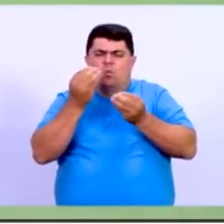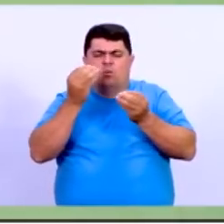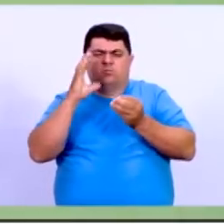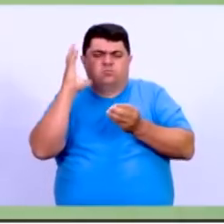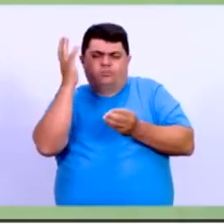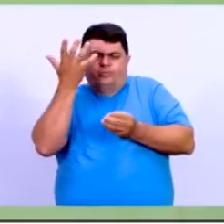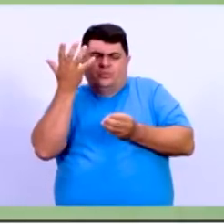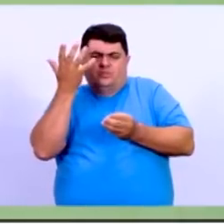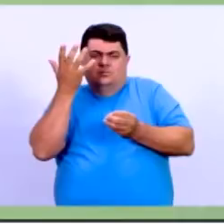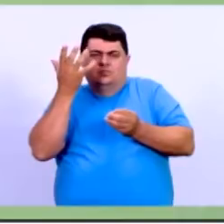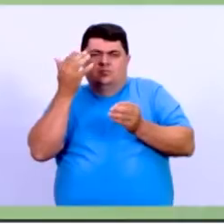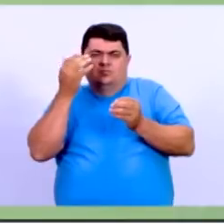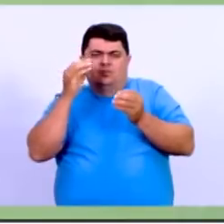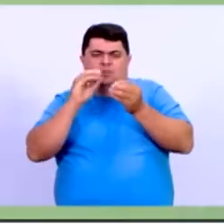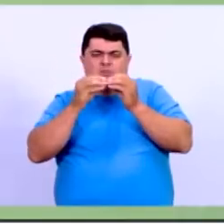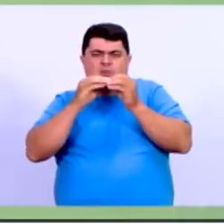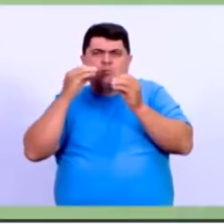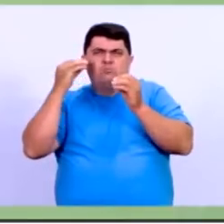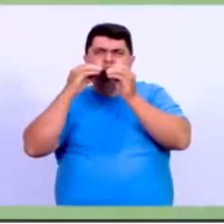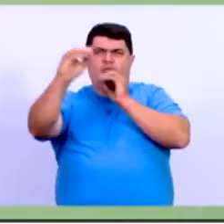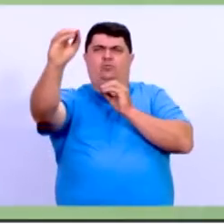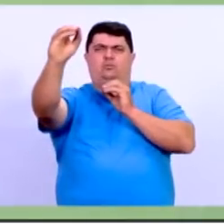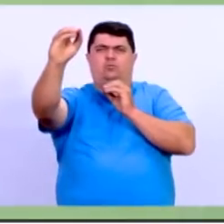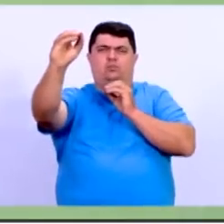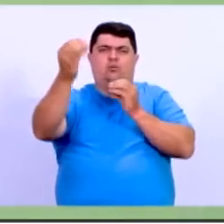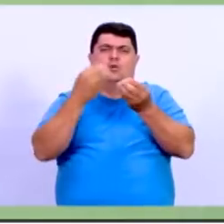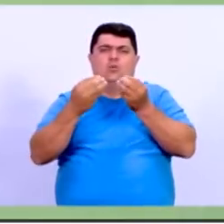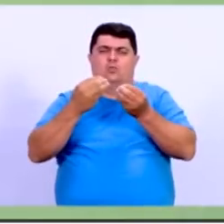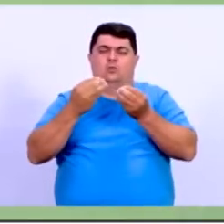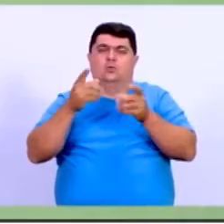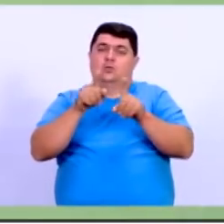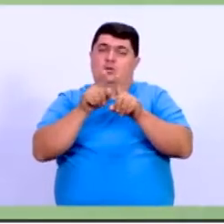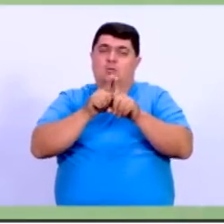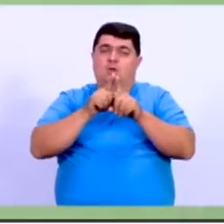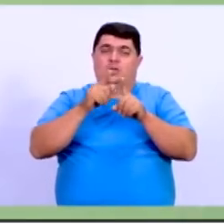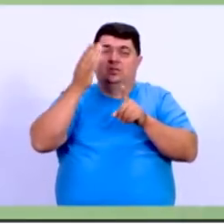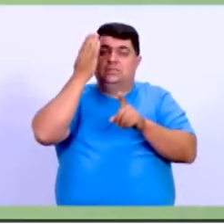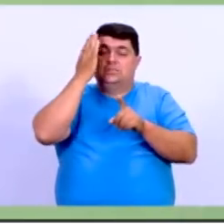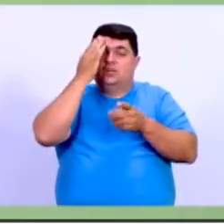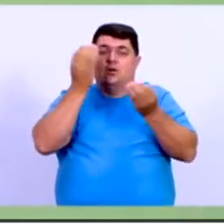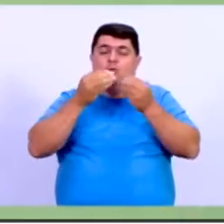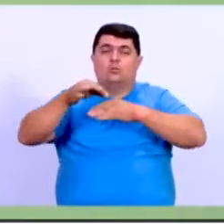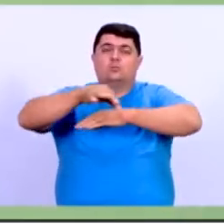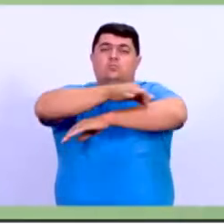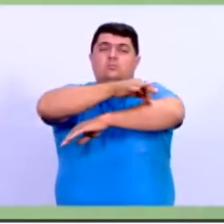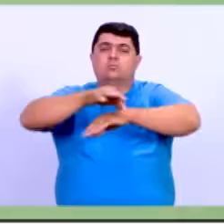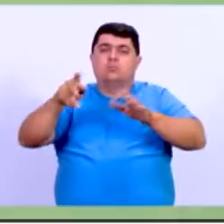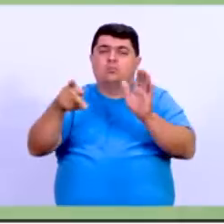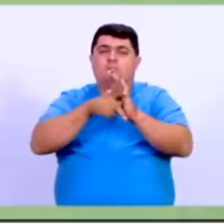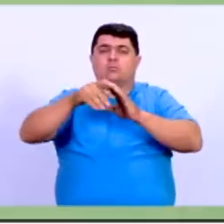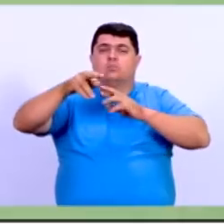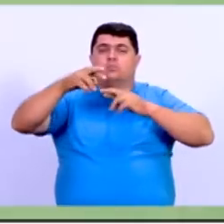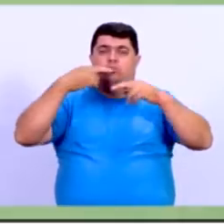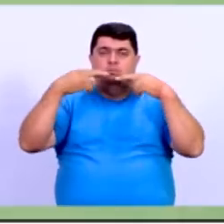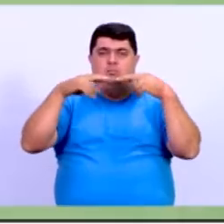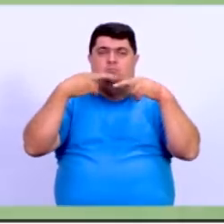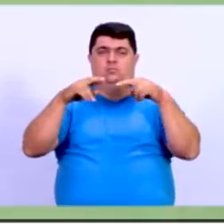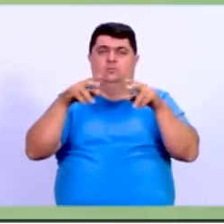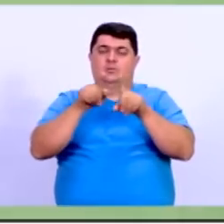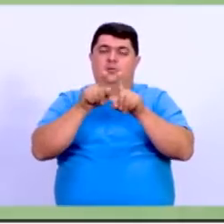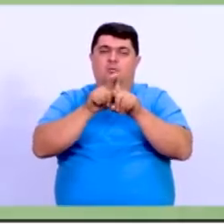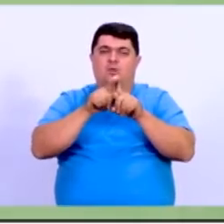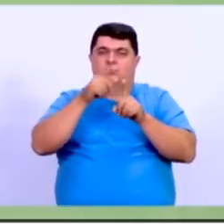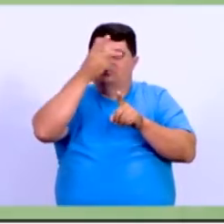comunicação, entender as definições de arquitetura de redes em grupo de trabalho, a gente vai falar aqui do grupo de trabalho, e também